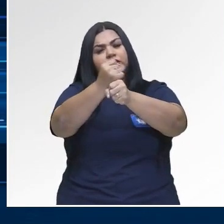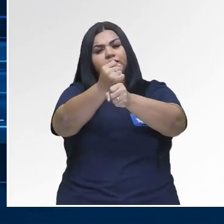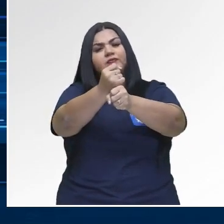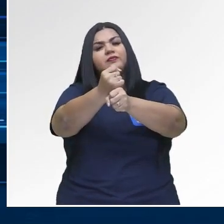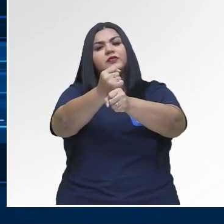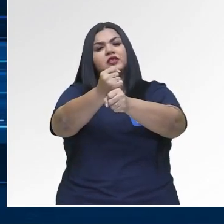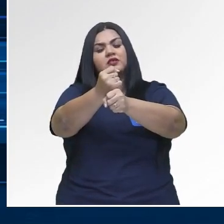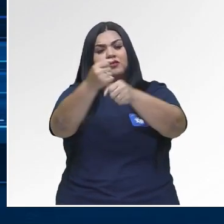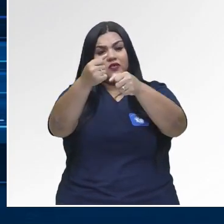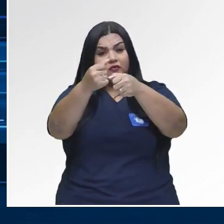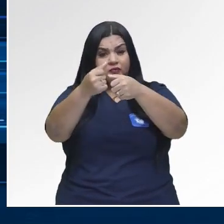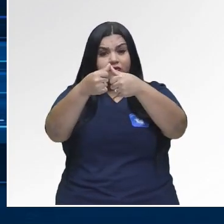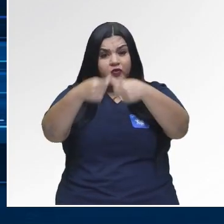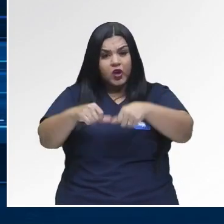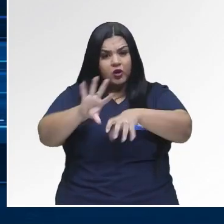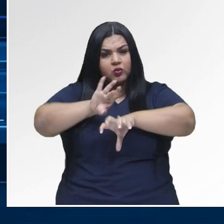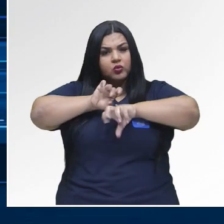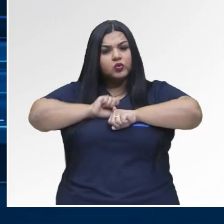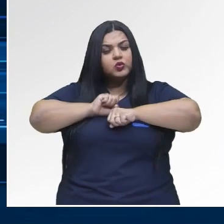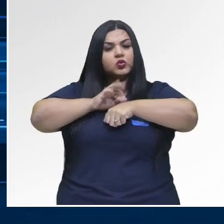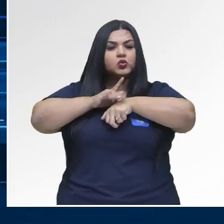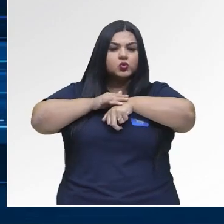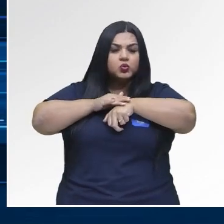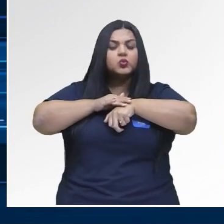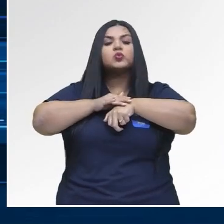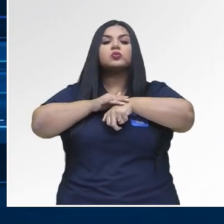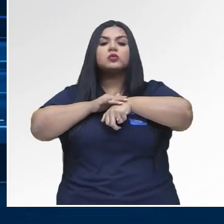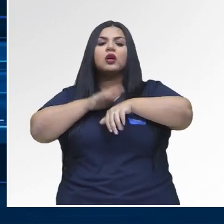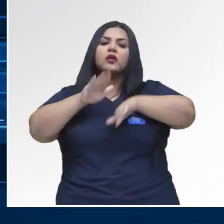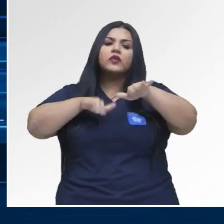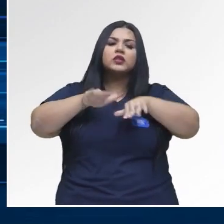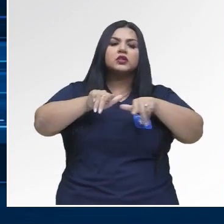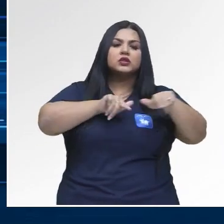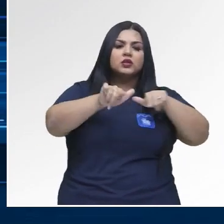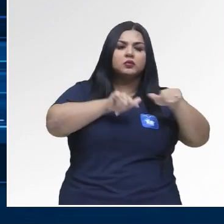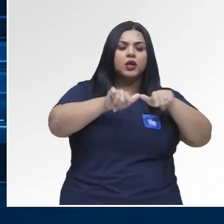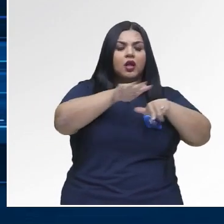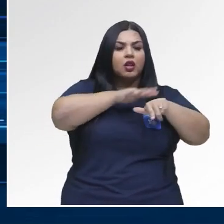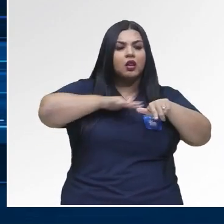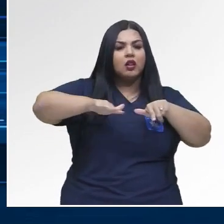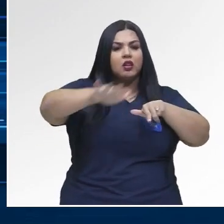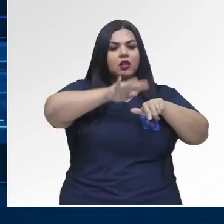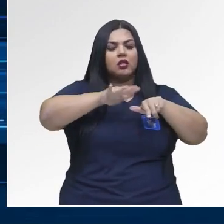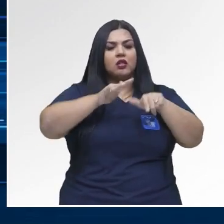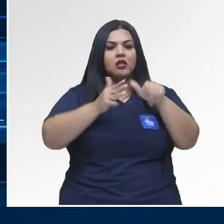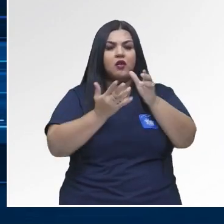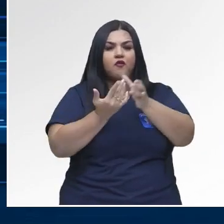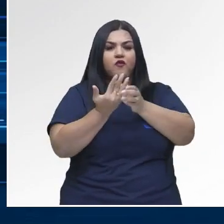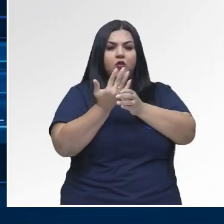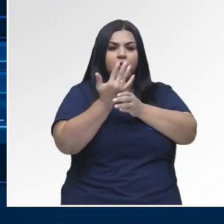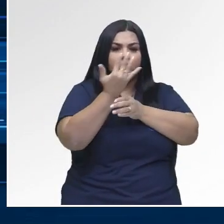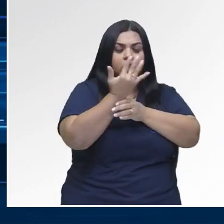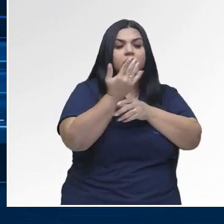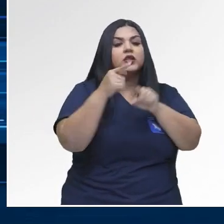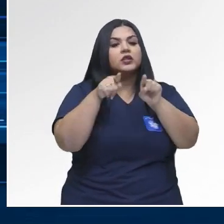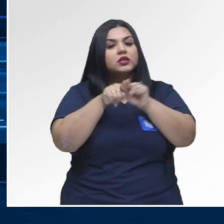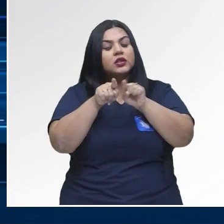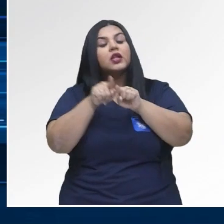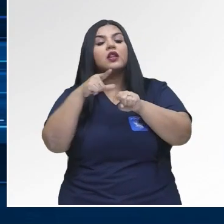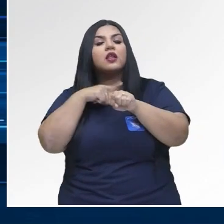se instalar, tá? Mas geralmente são pessoas que trabalham em ambientes que tem muita fumaça que tem esse